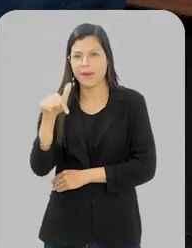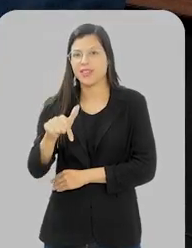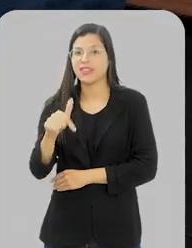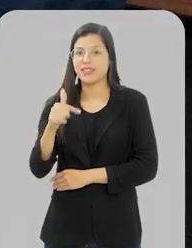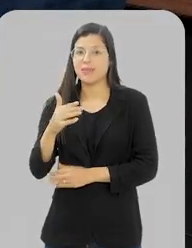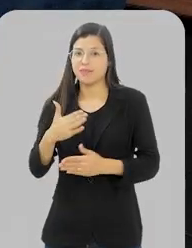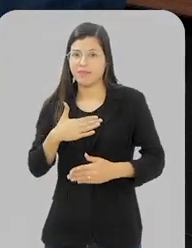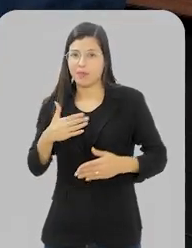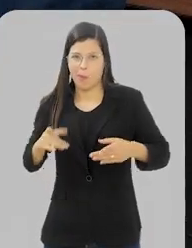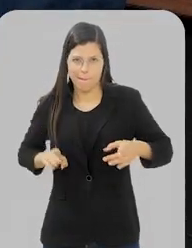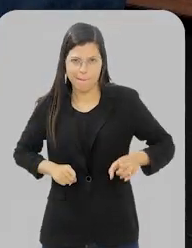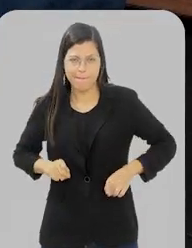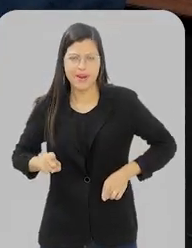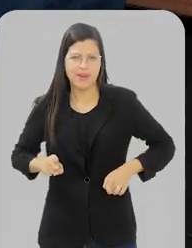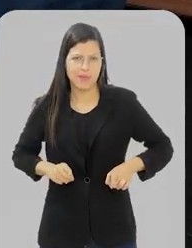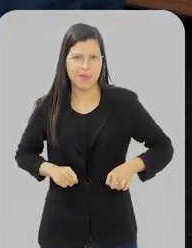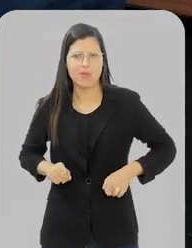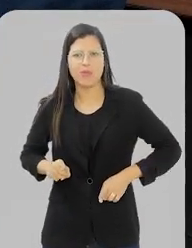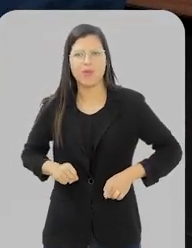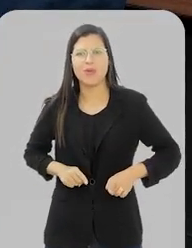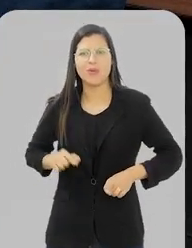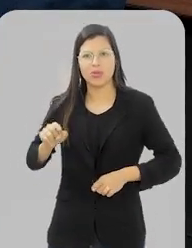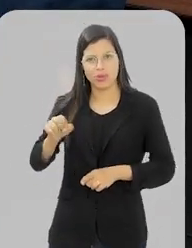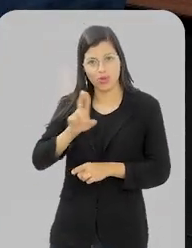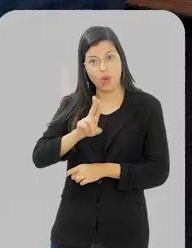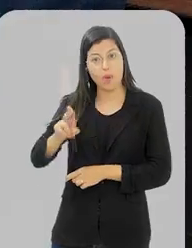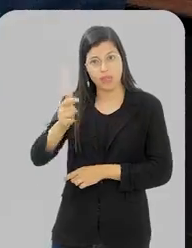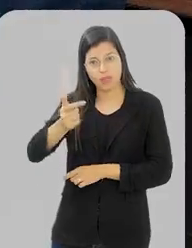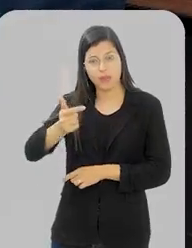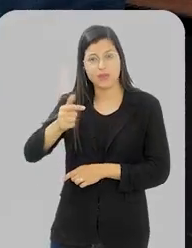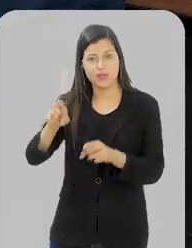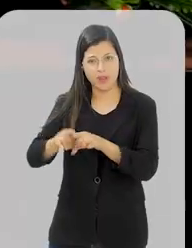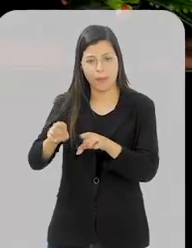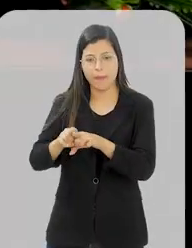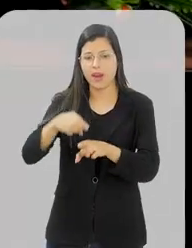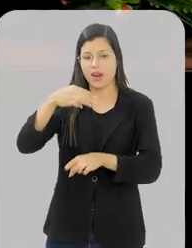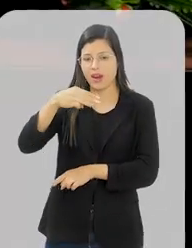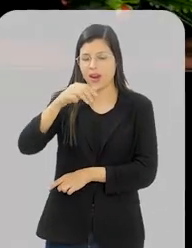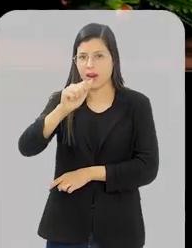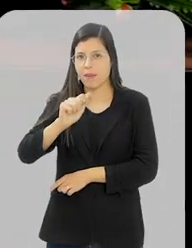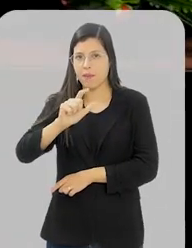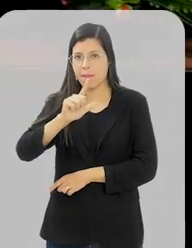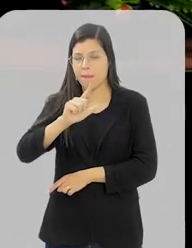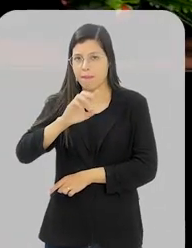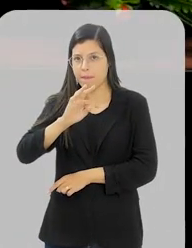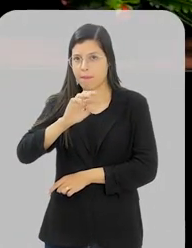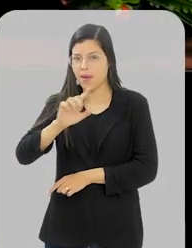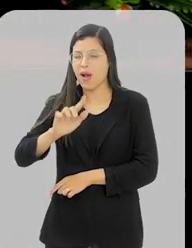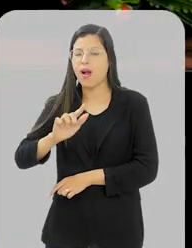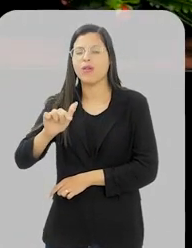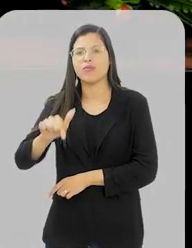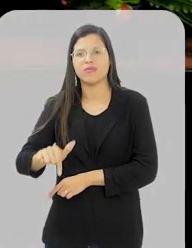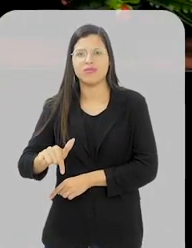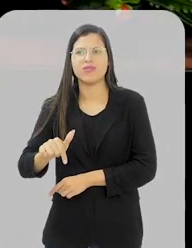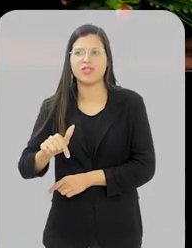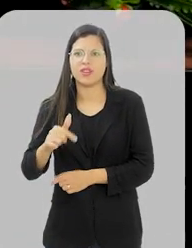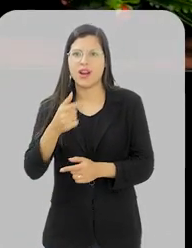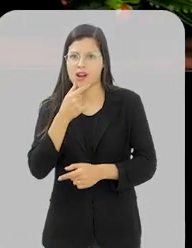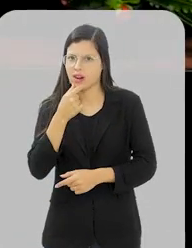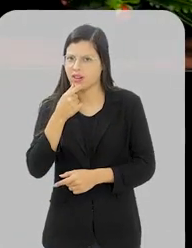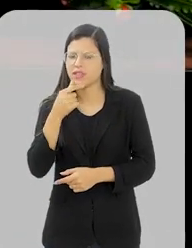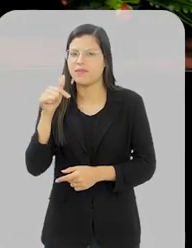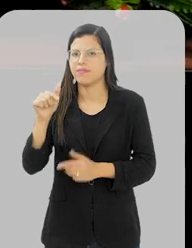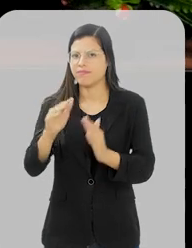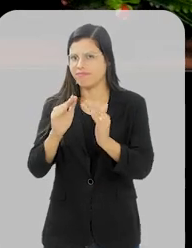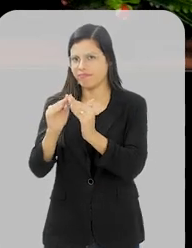era malz já foi estudar na Inglaterra ficou lá muito morando lá há muitos anos e chegou a ser o cardiologista da rainha